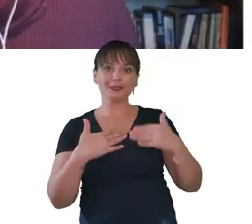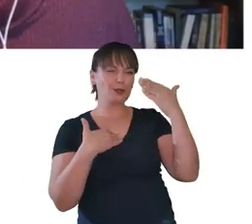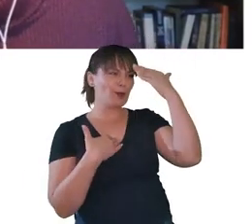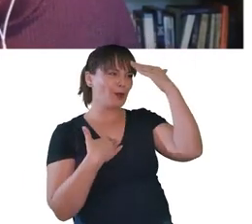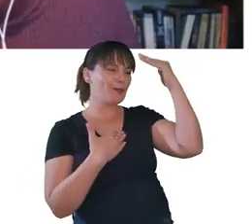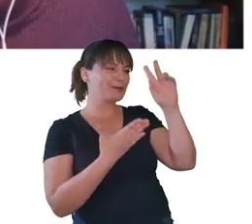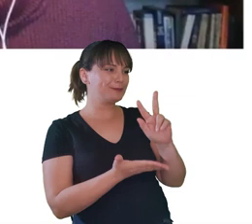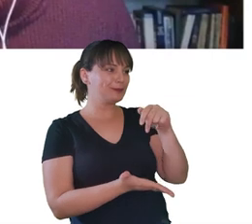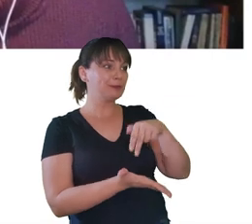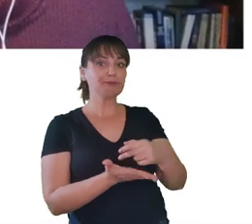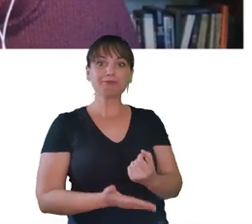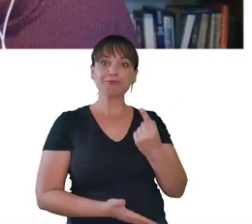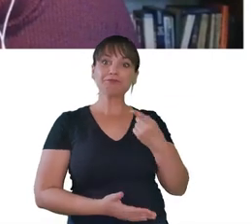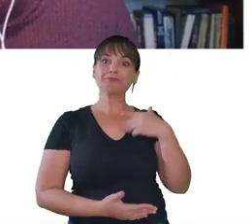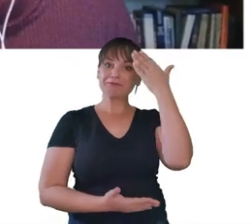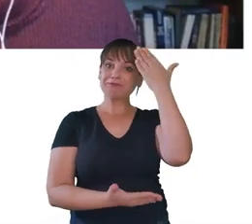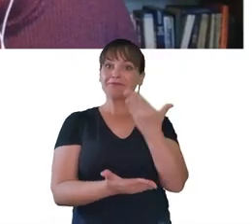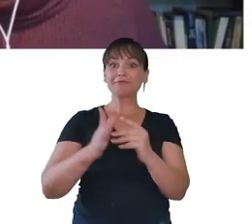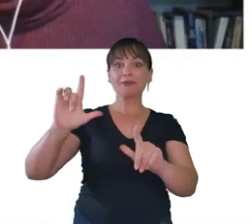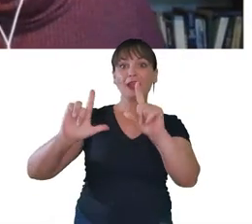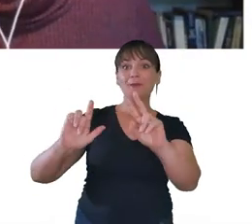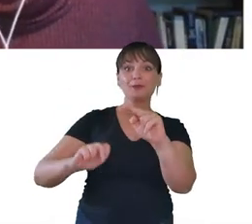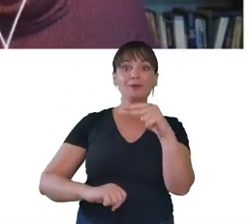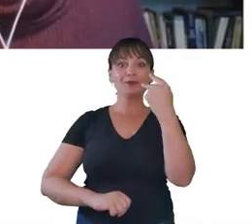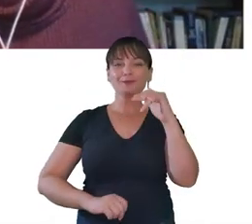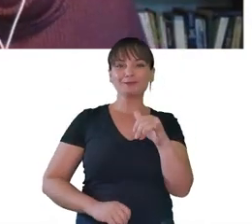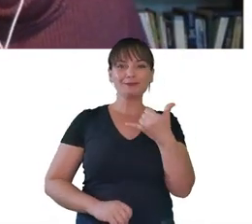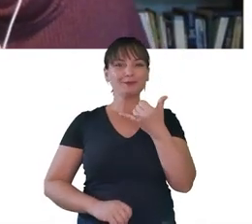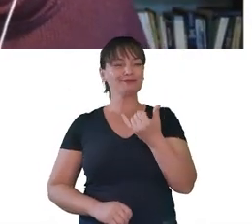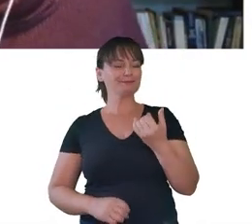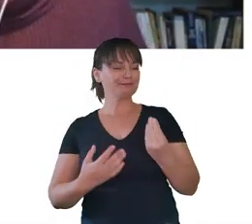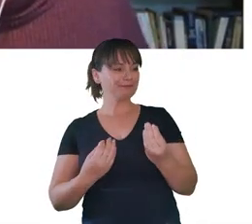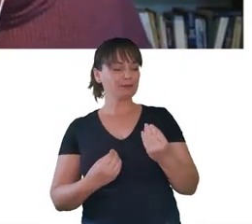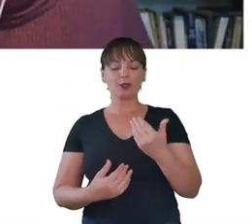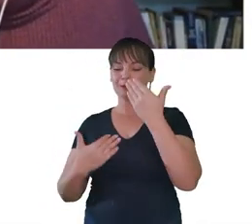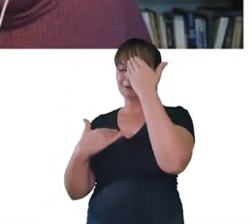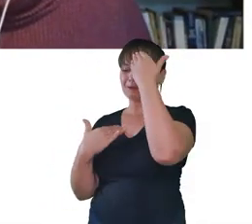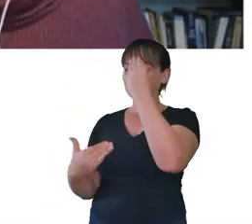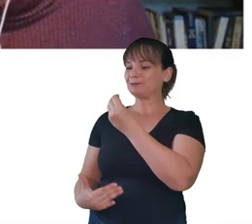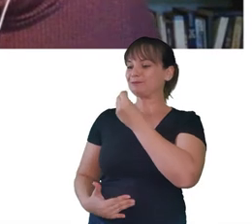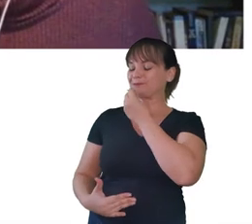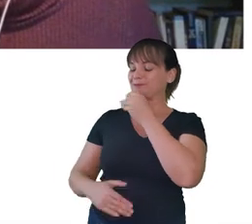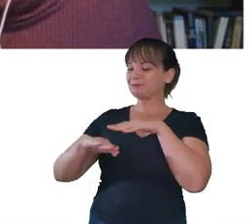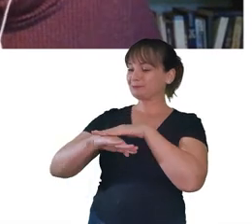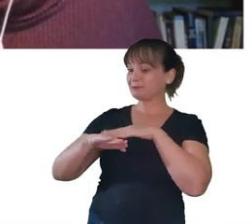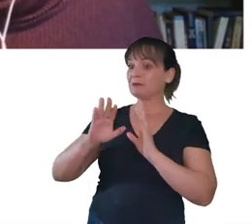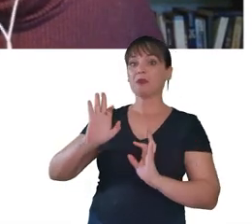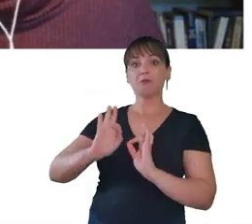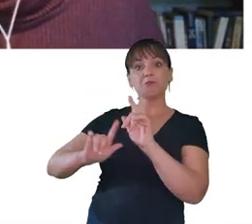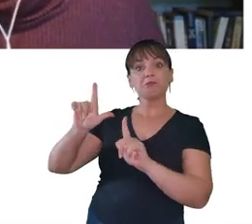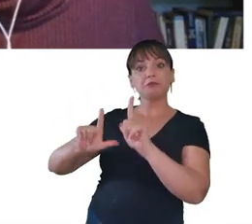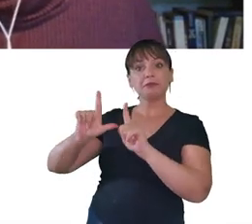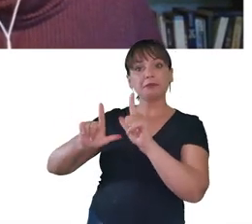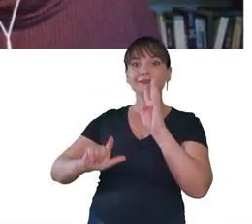certeza que todo mundo do outro lado aproveitou bastante. Obrigada pela oportunidade de falar aqui para vocês, um programa super bacana e